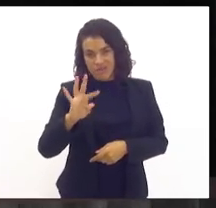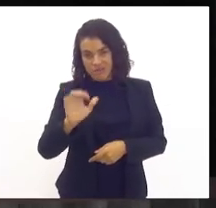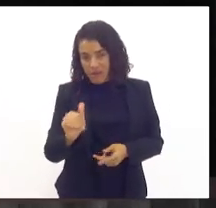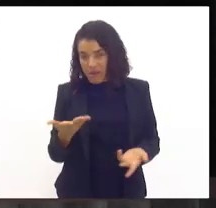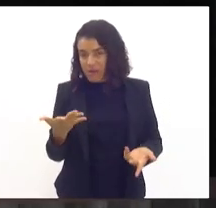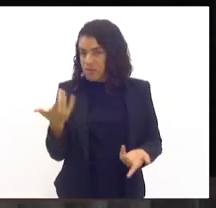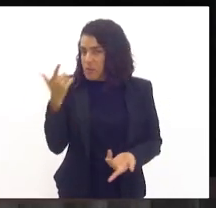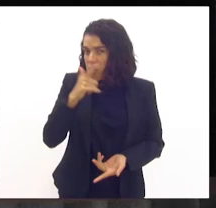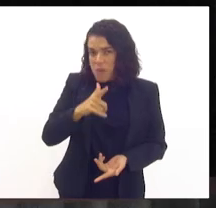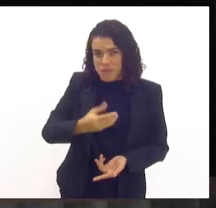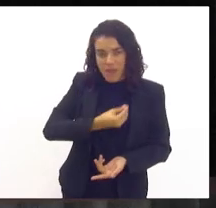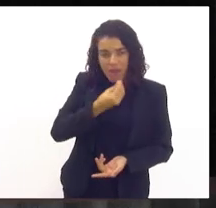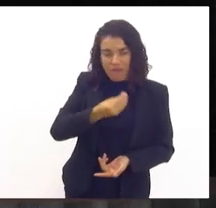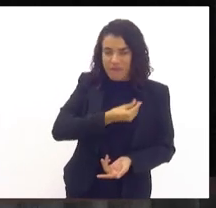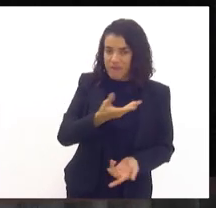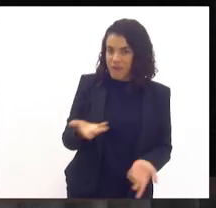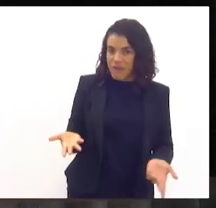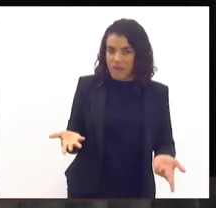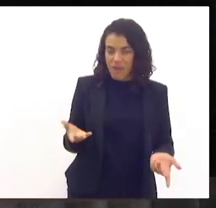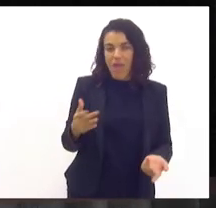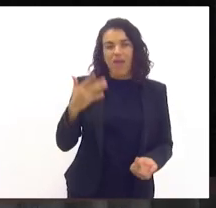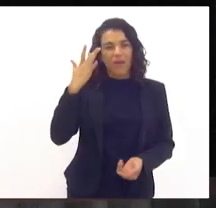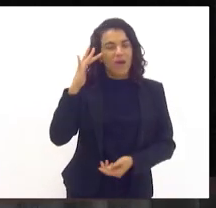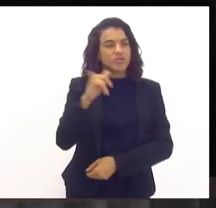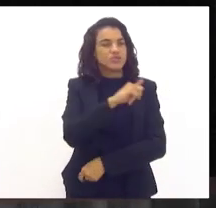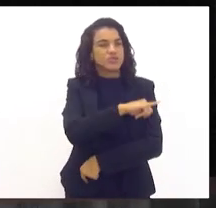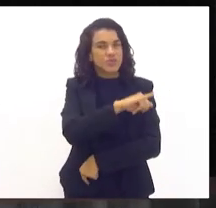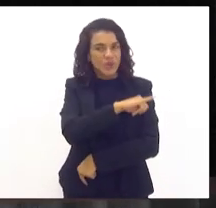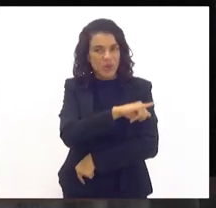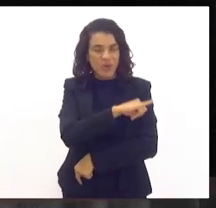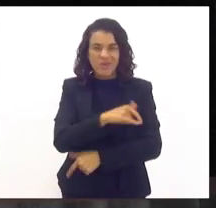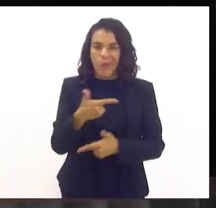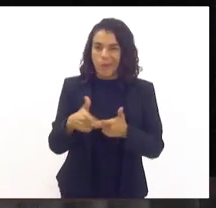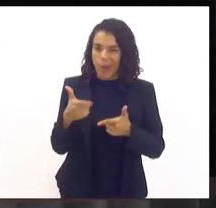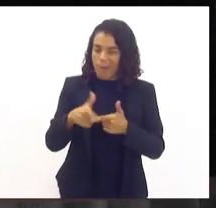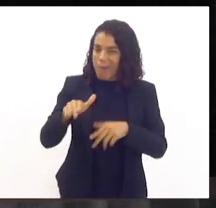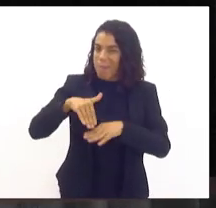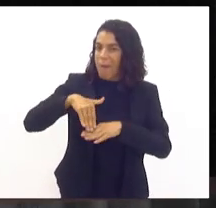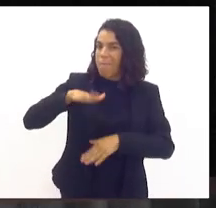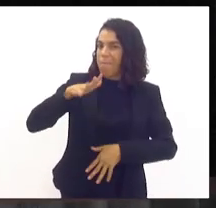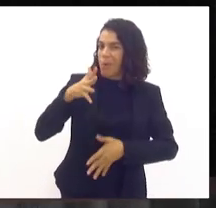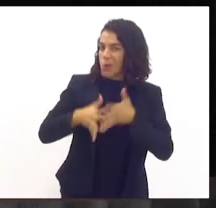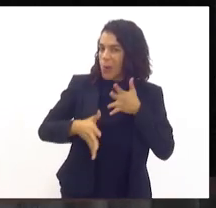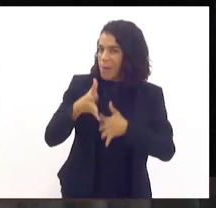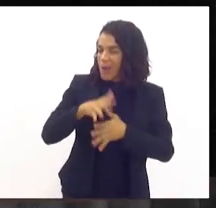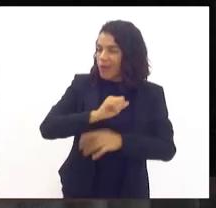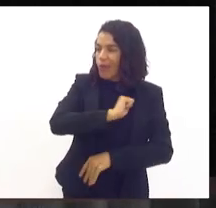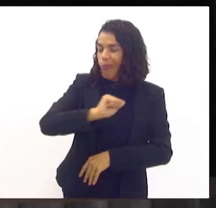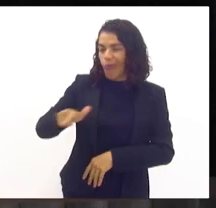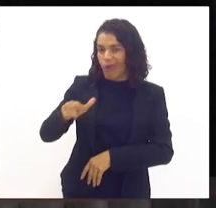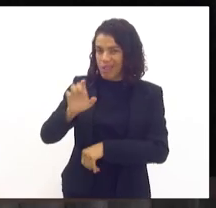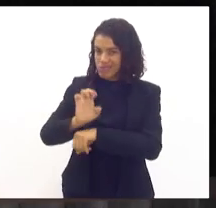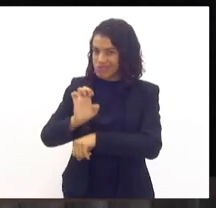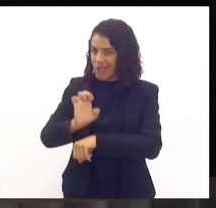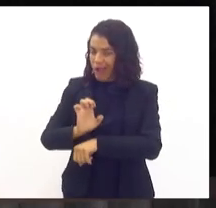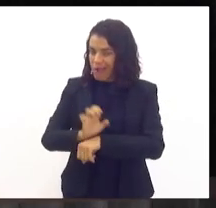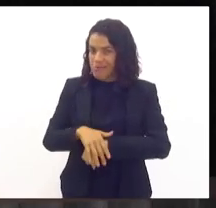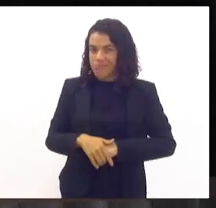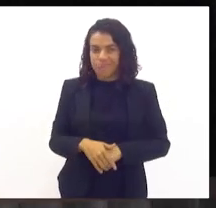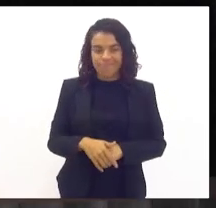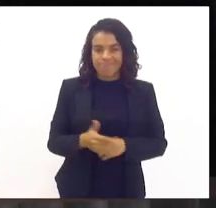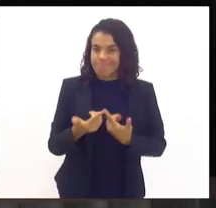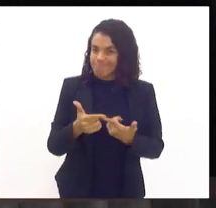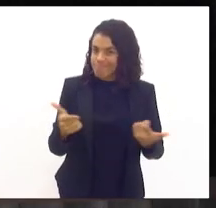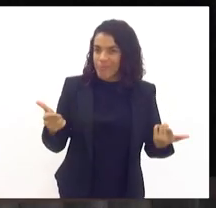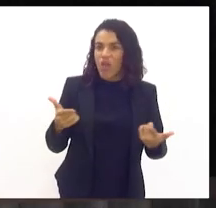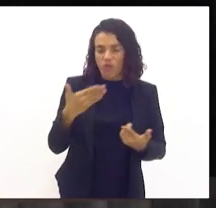não conseguem mais sobreviver. Parece que o Rio de Janeiro é um problema muito mais complicado do que qualquer outro Estado, que ninguém consegue resolver. Então,